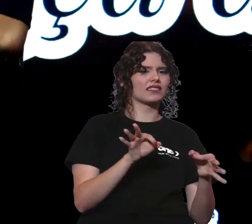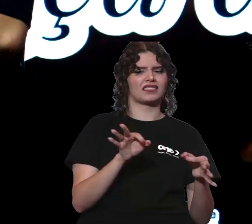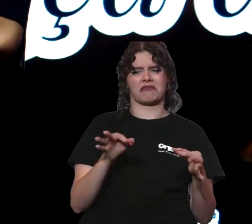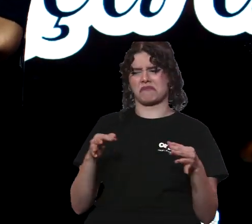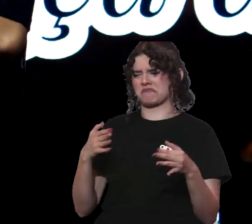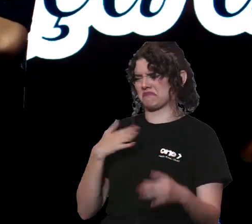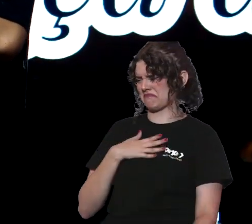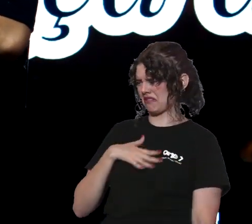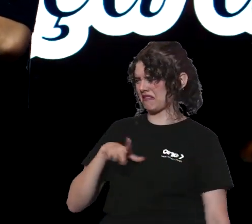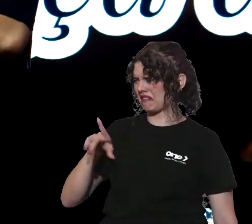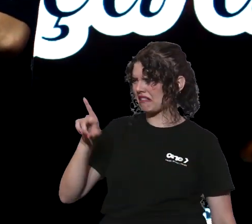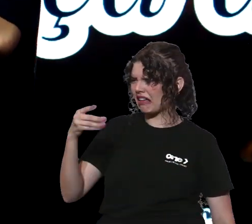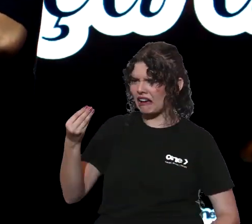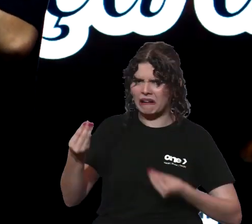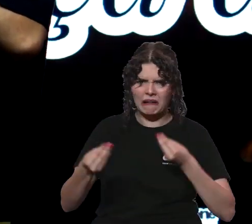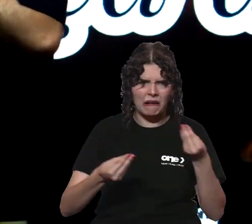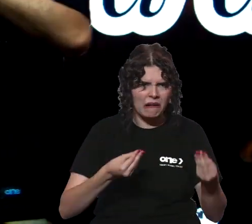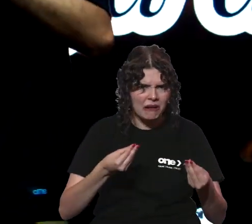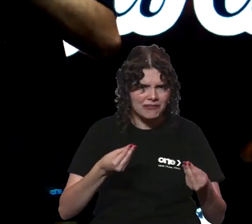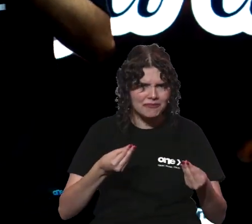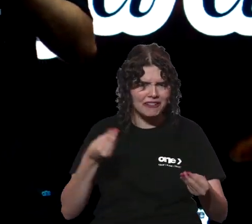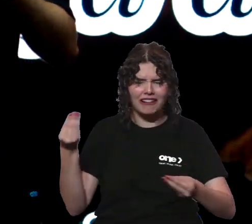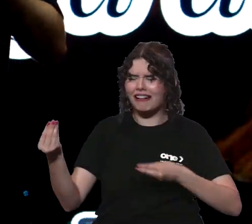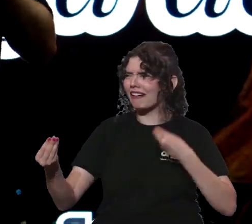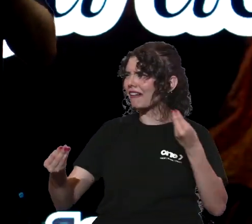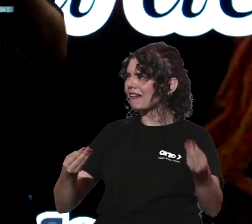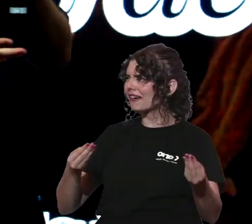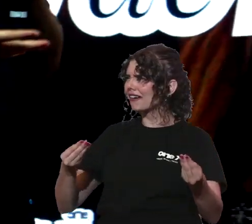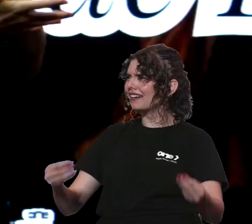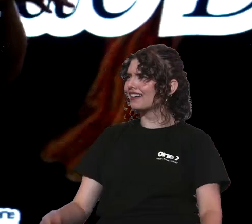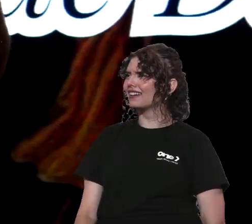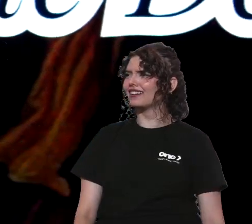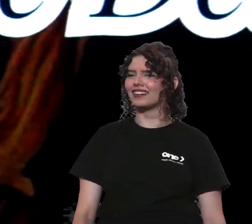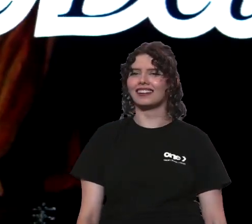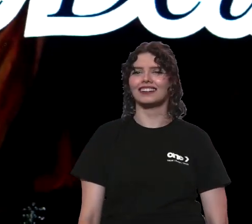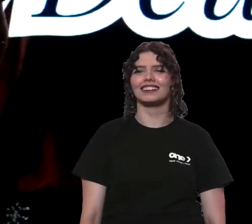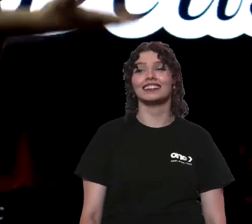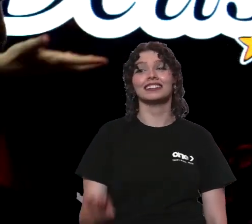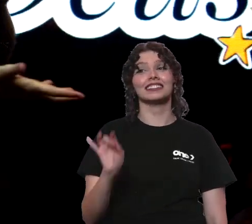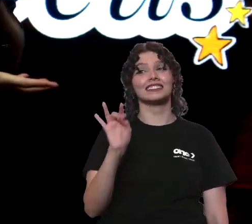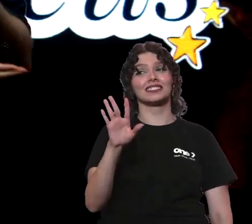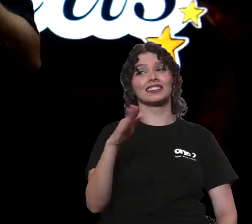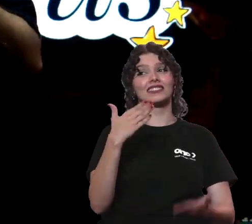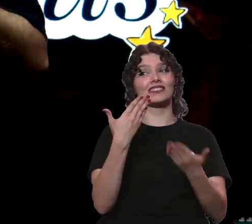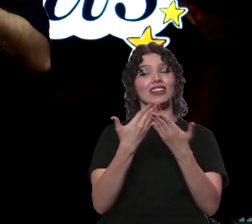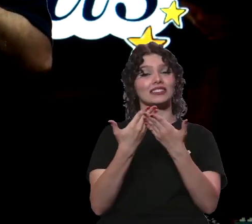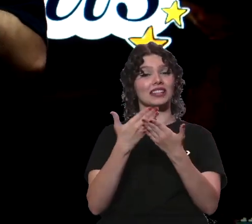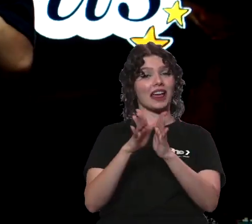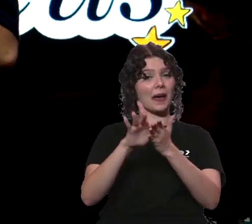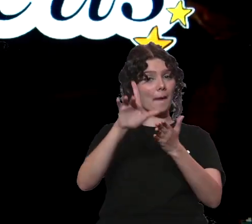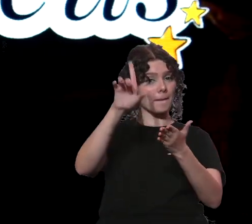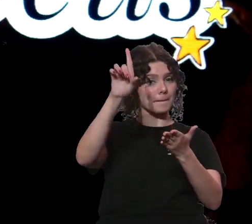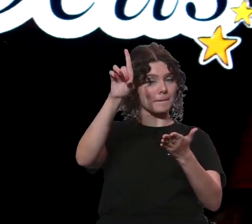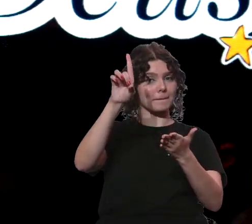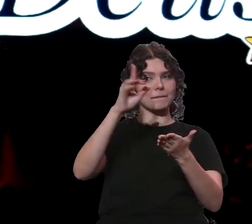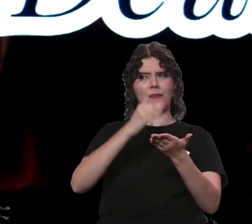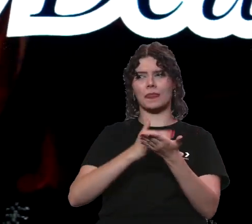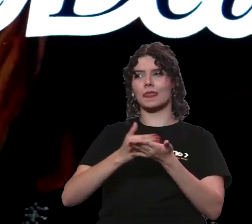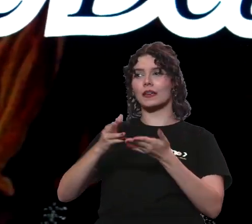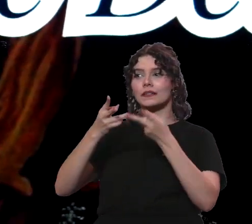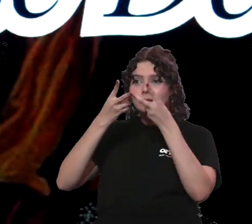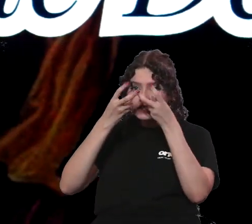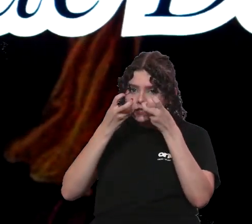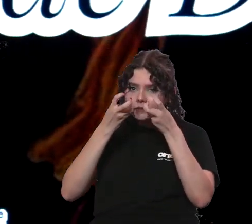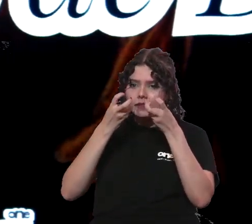meu Deus, como eles fazem isso? Só que você vai estudar a Bíblia, você começa a